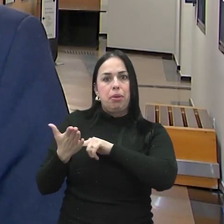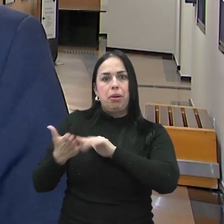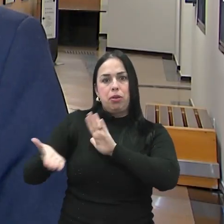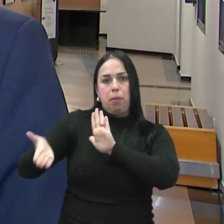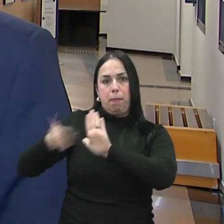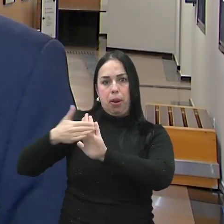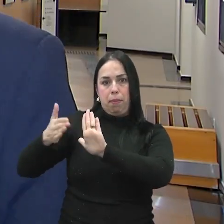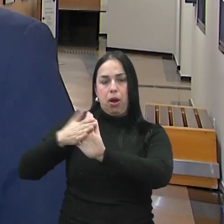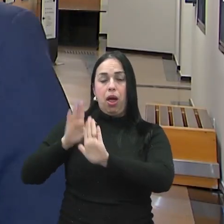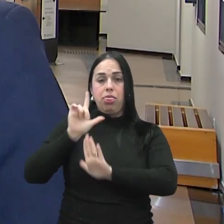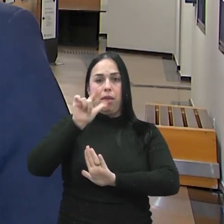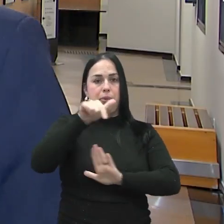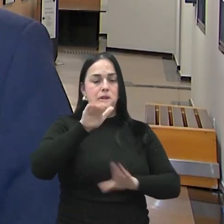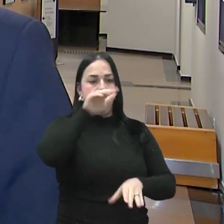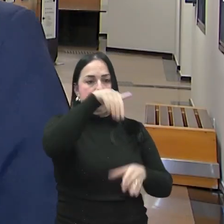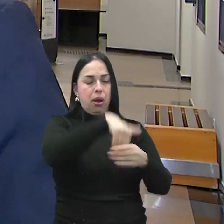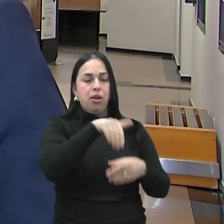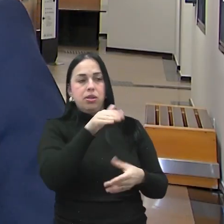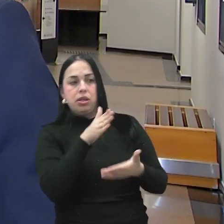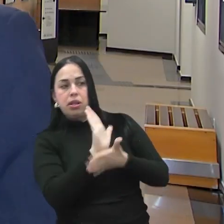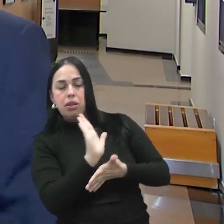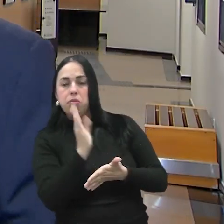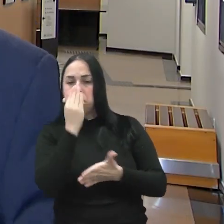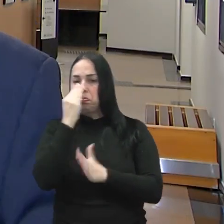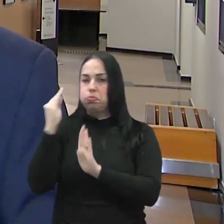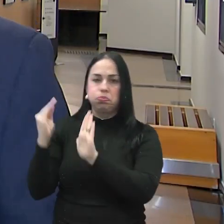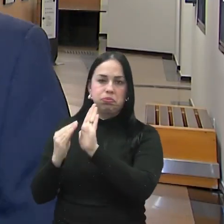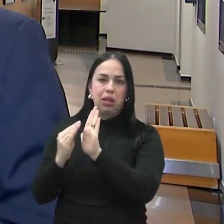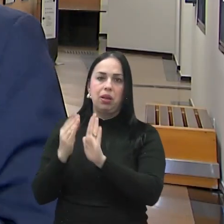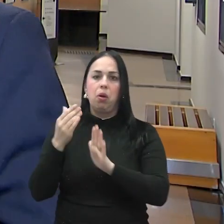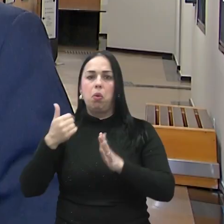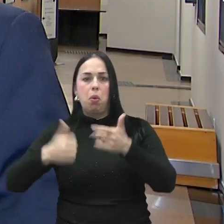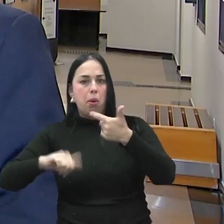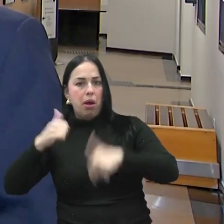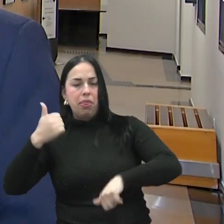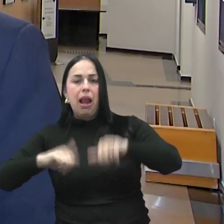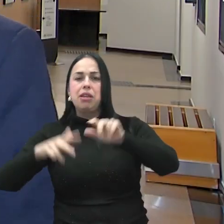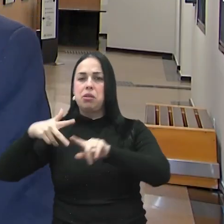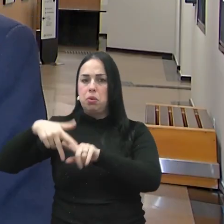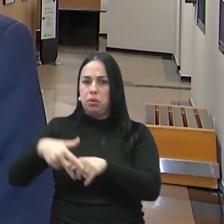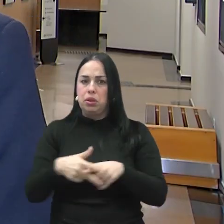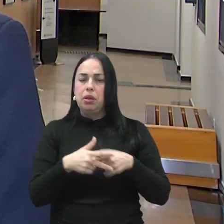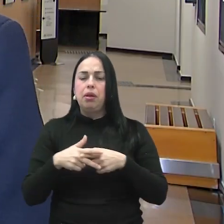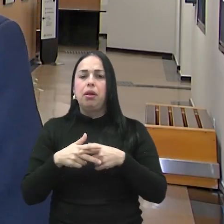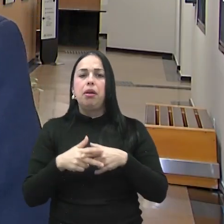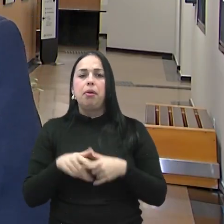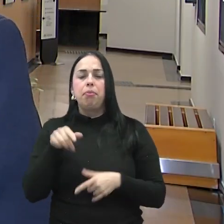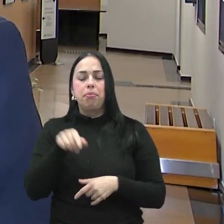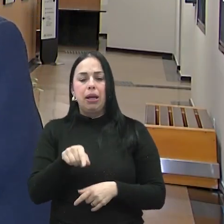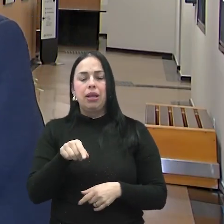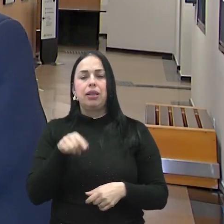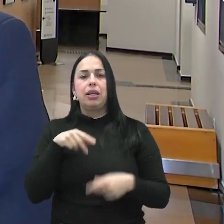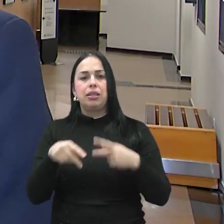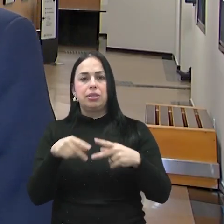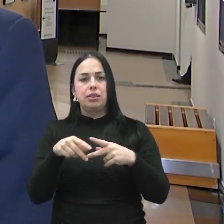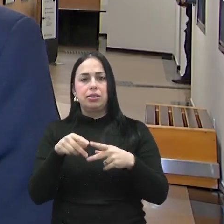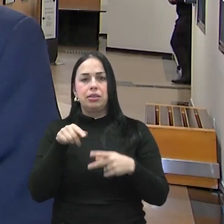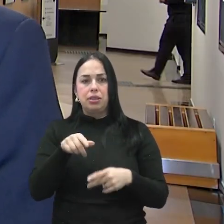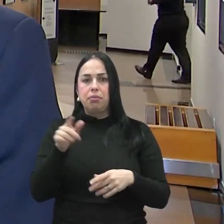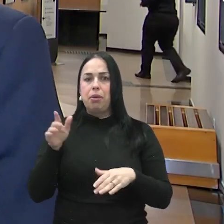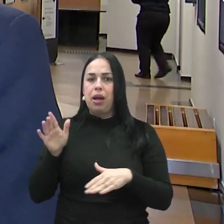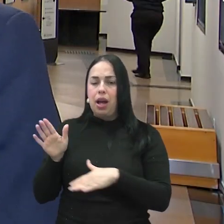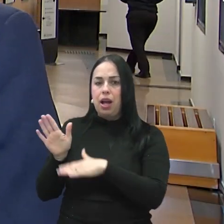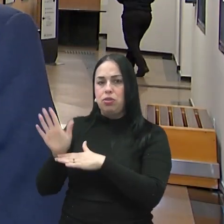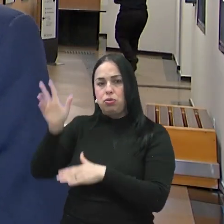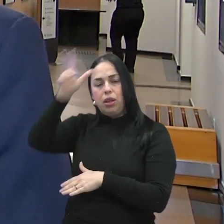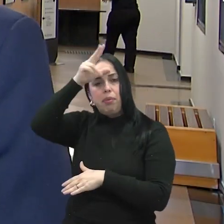sua proposta final, e a gente vota ou aprovando, ou rejeitando, ou fazendo uma análise aqui ou outra, para que a cidade possa ter a participação não